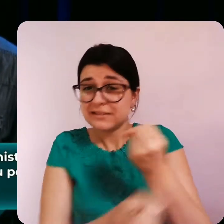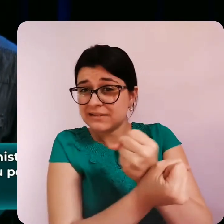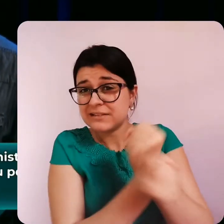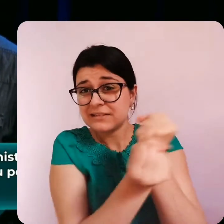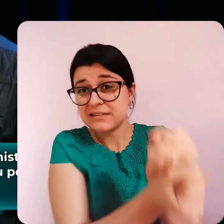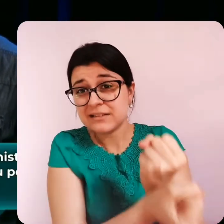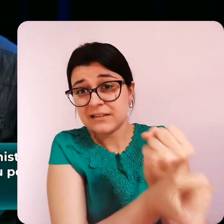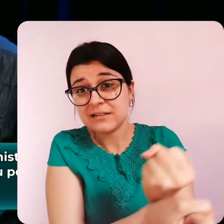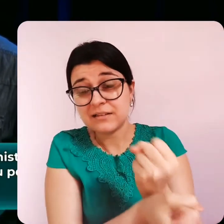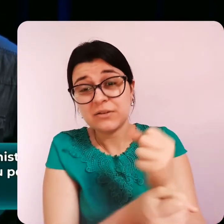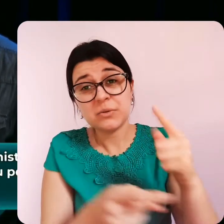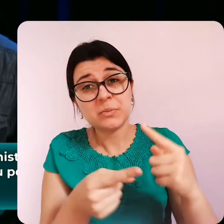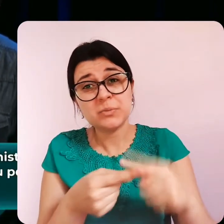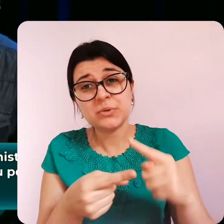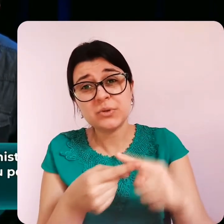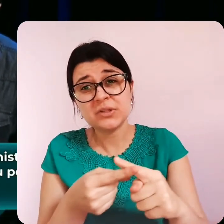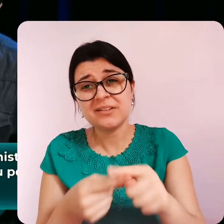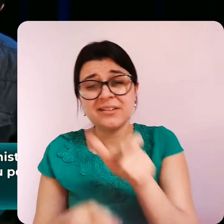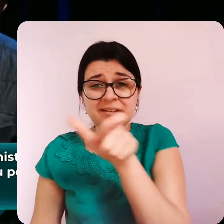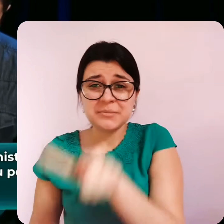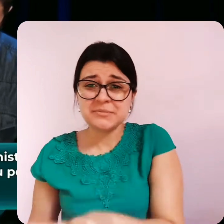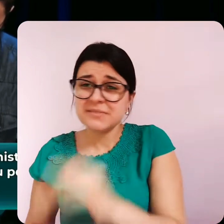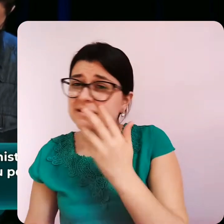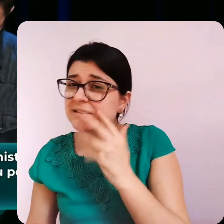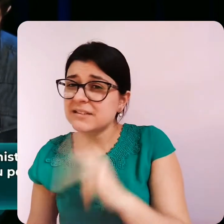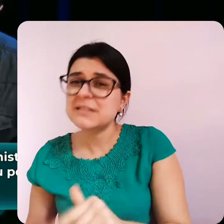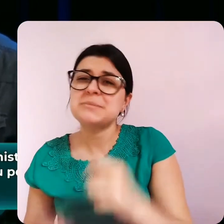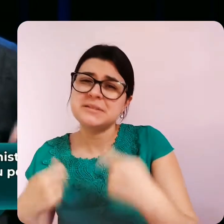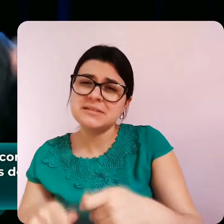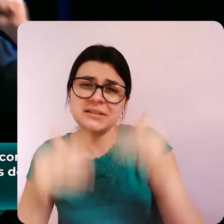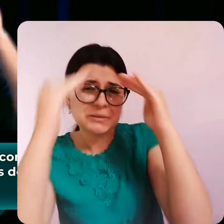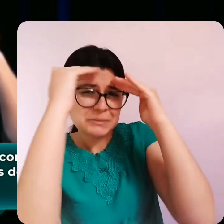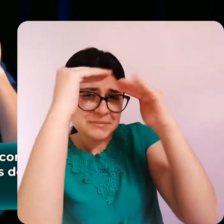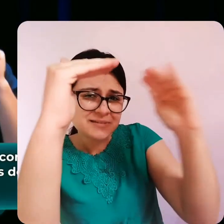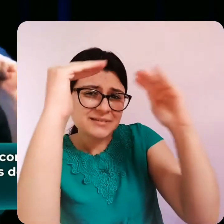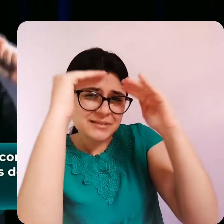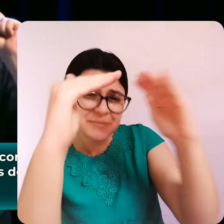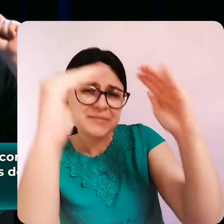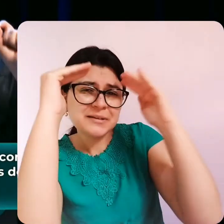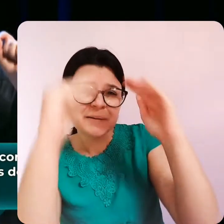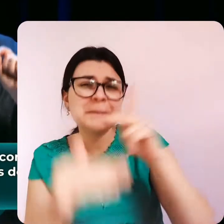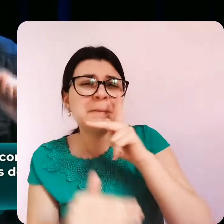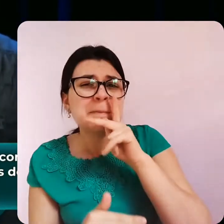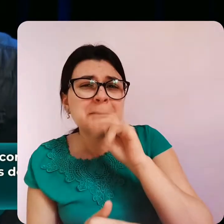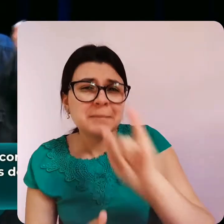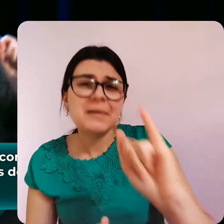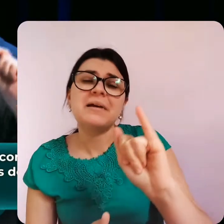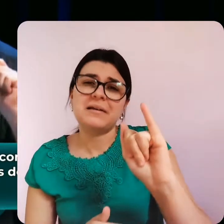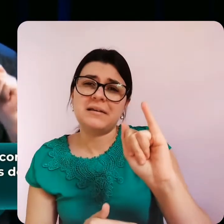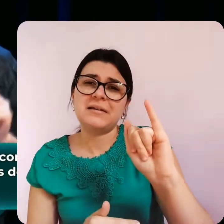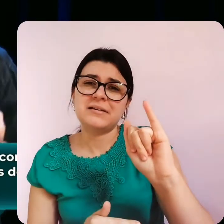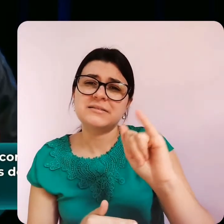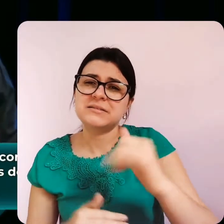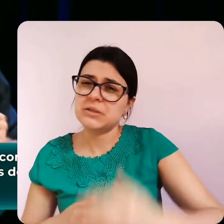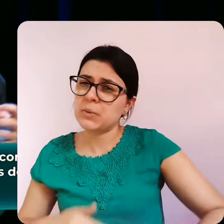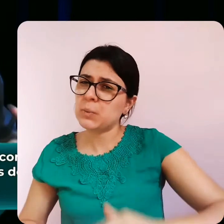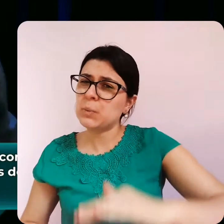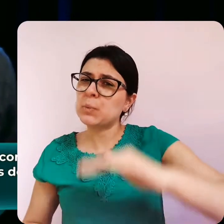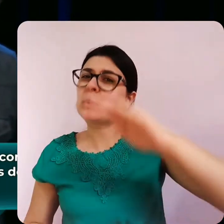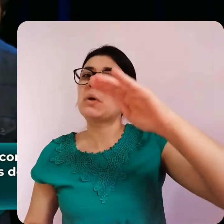seus tutores e administradores até a idade determinada por seu pai. O mesmo acontece